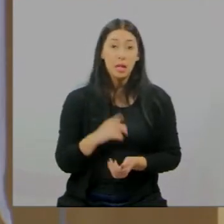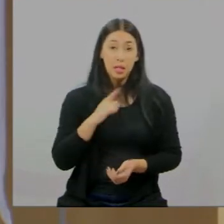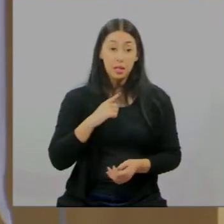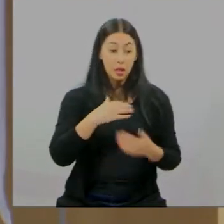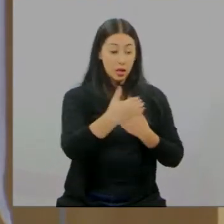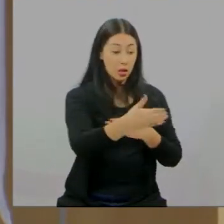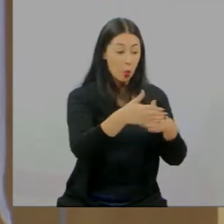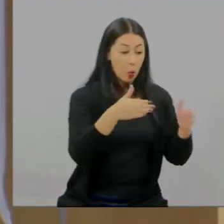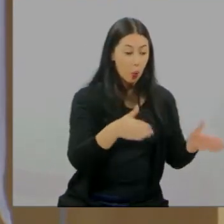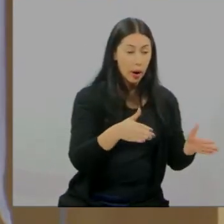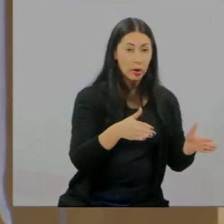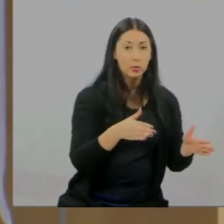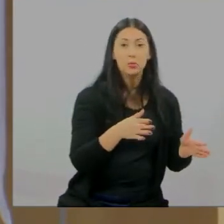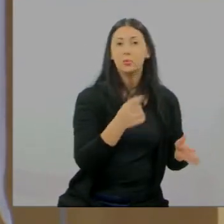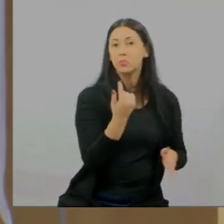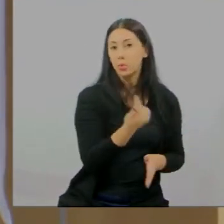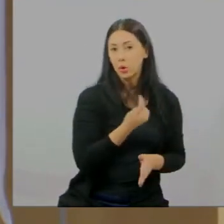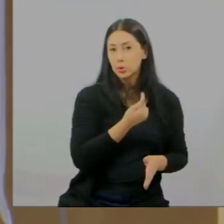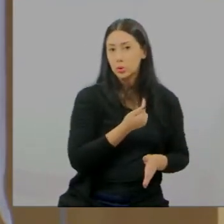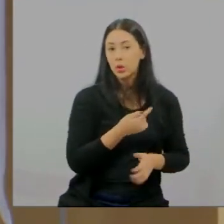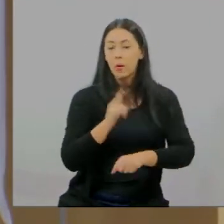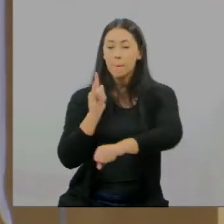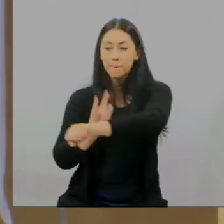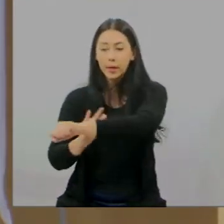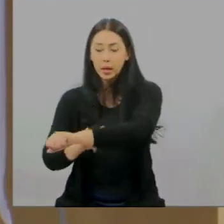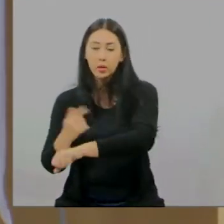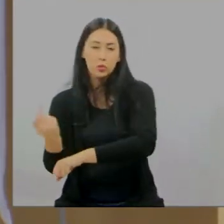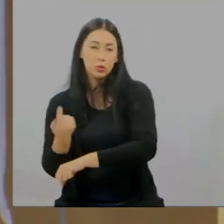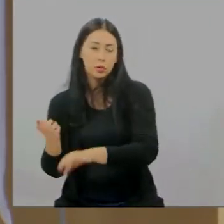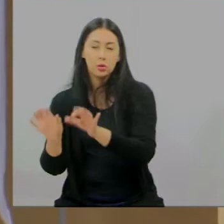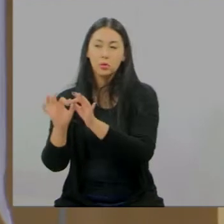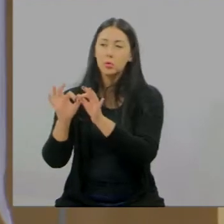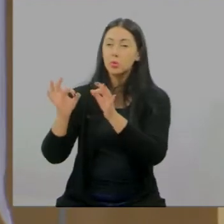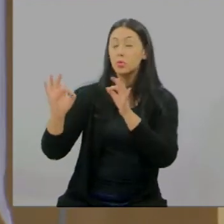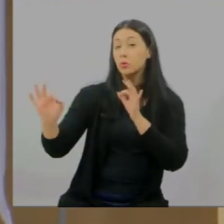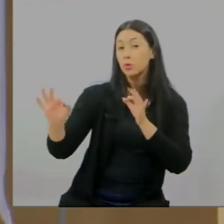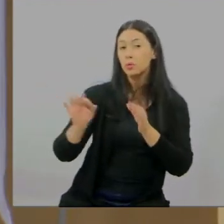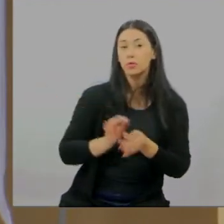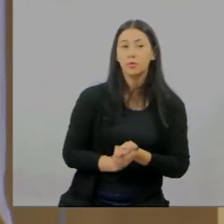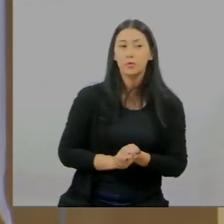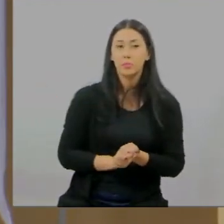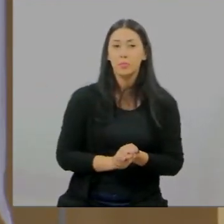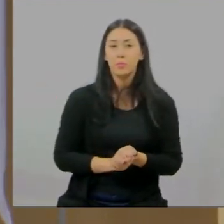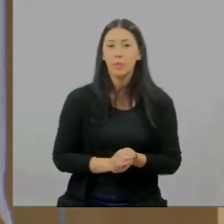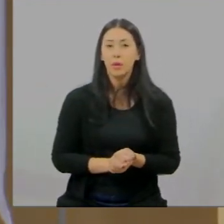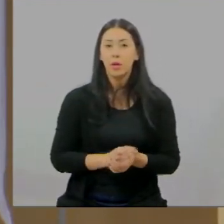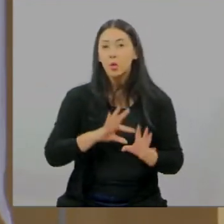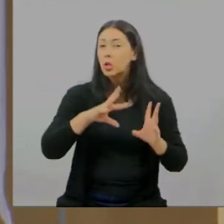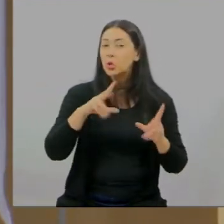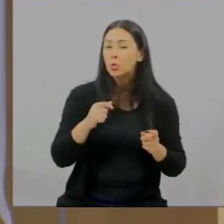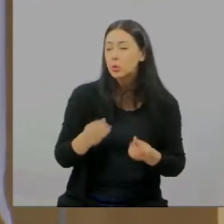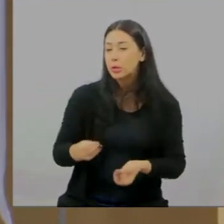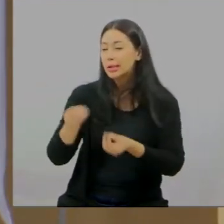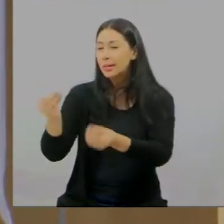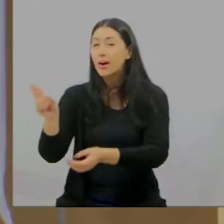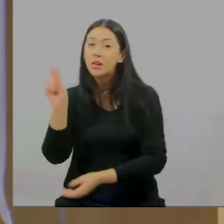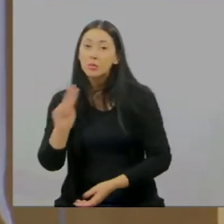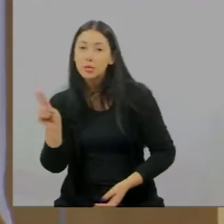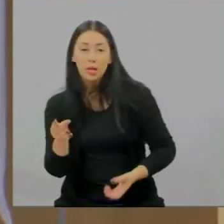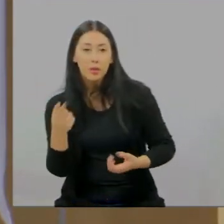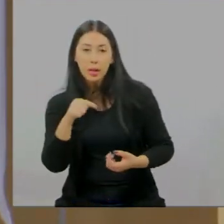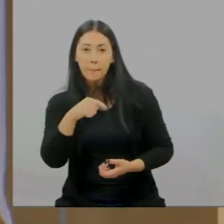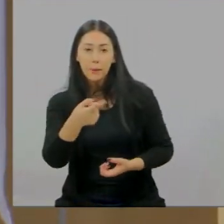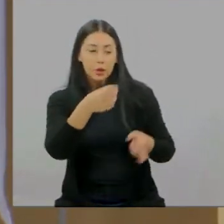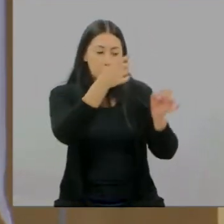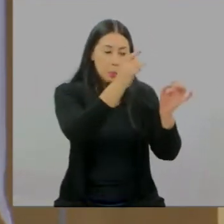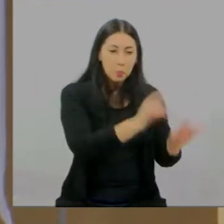num banheiro separado, num corredor distante, onde tudo era descartável.